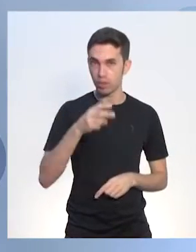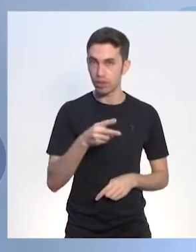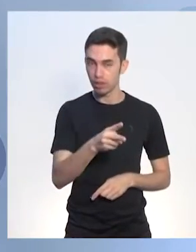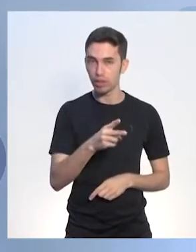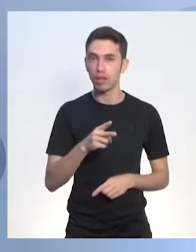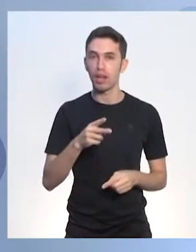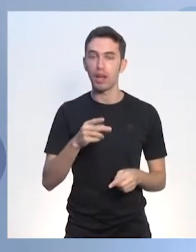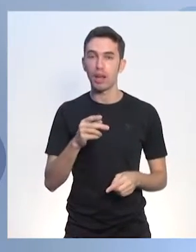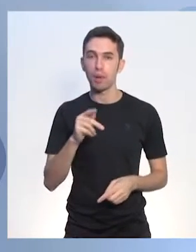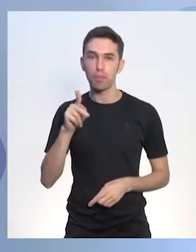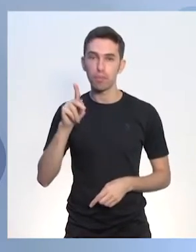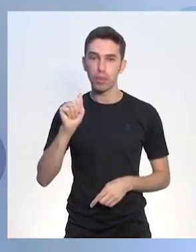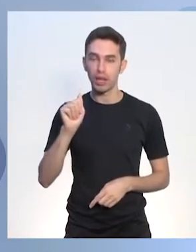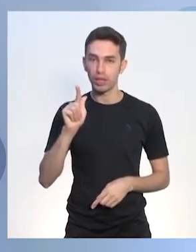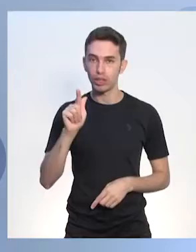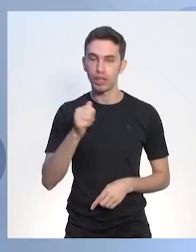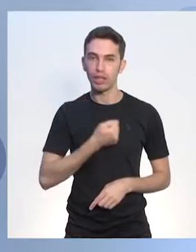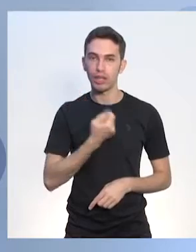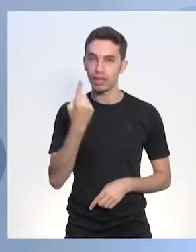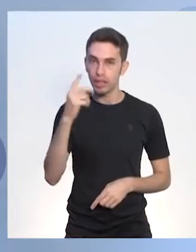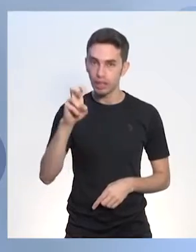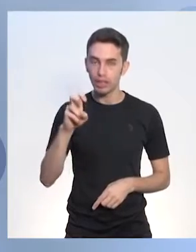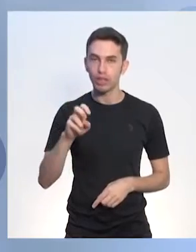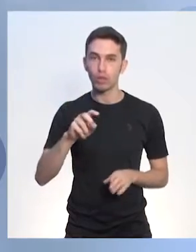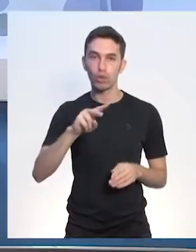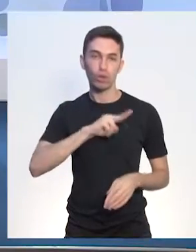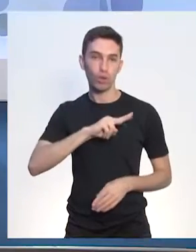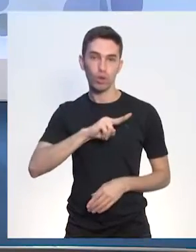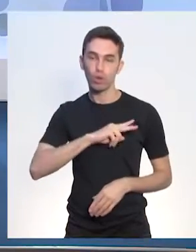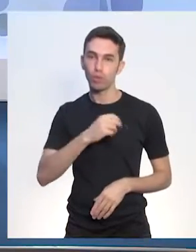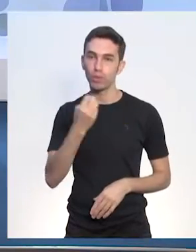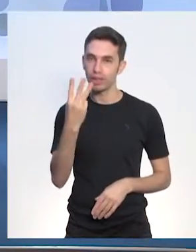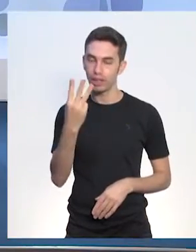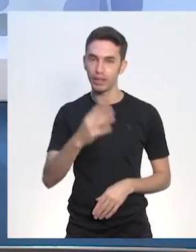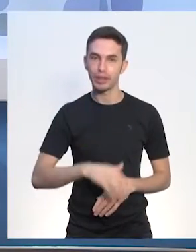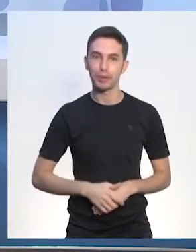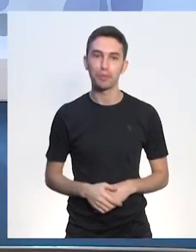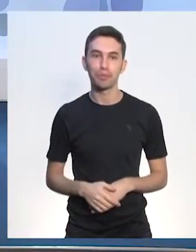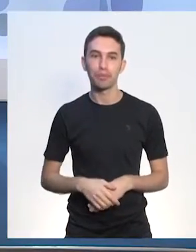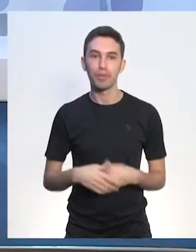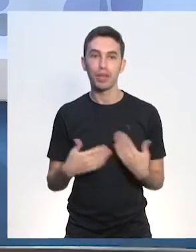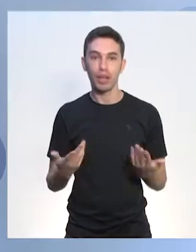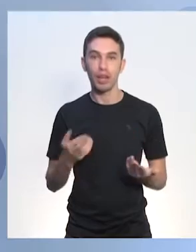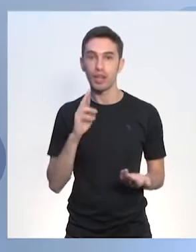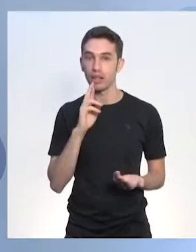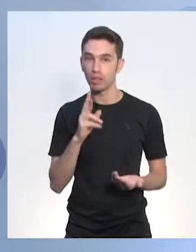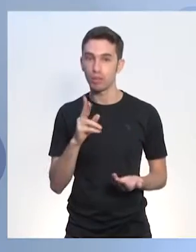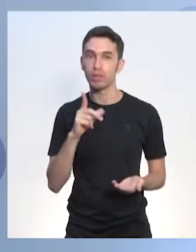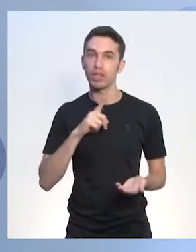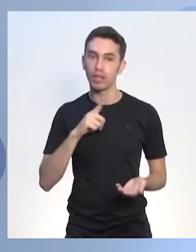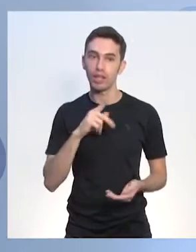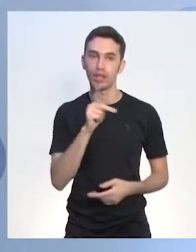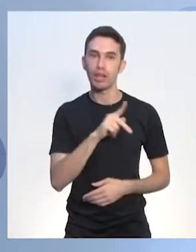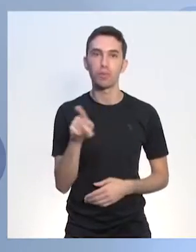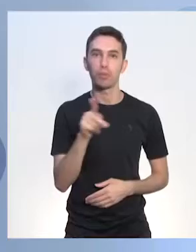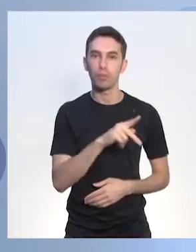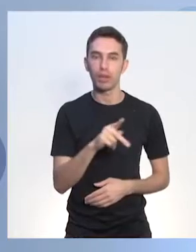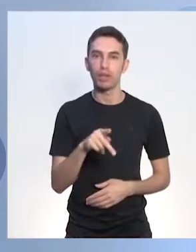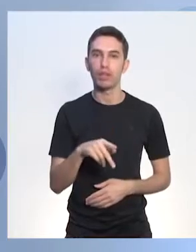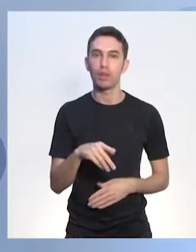do volume 3. Combinado? Combinado. No caso, essa resolução ela está no caderno do